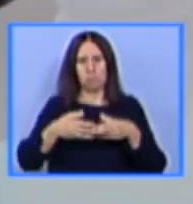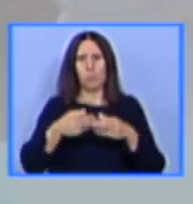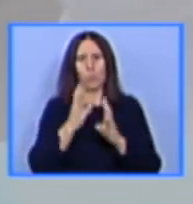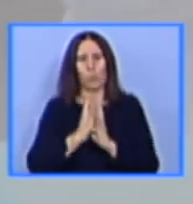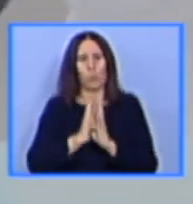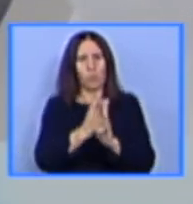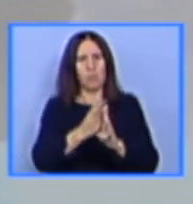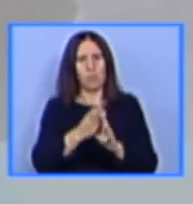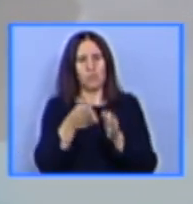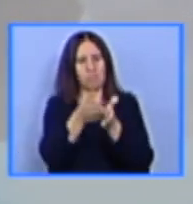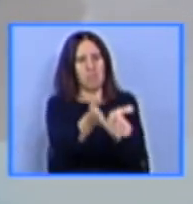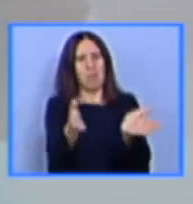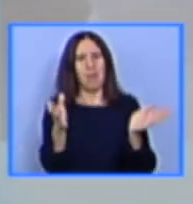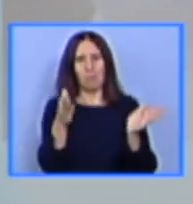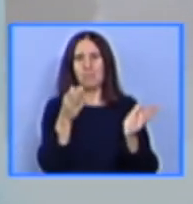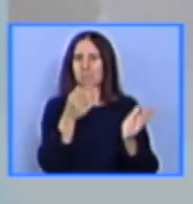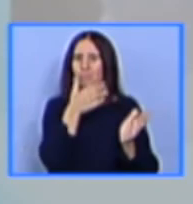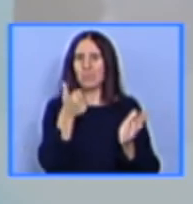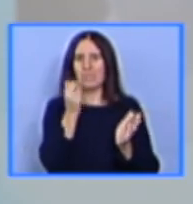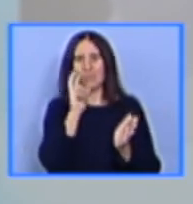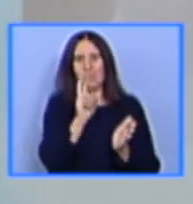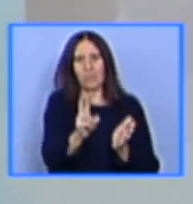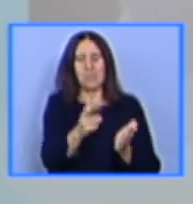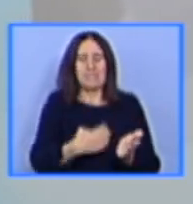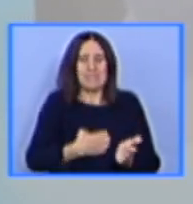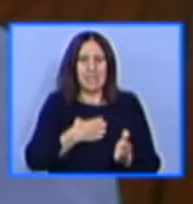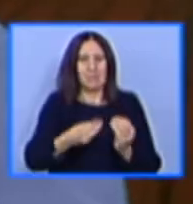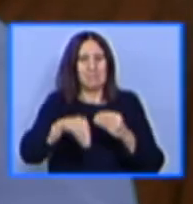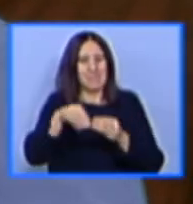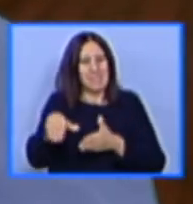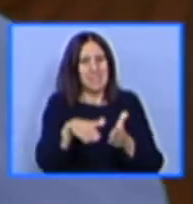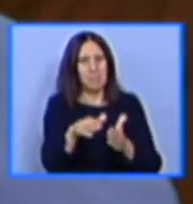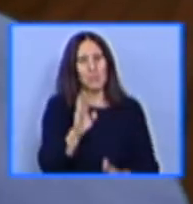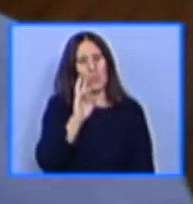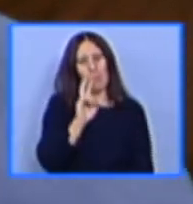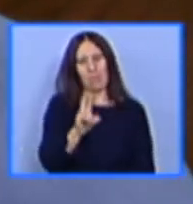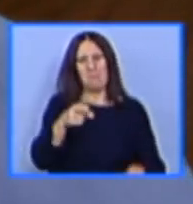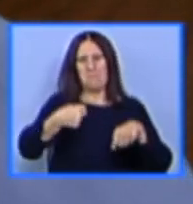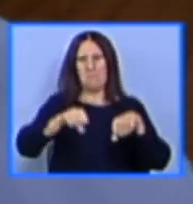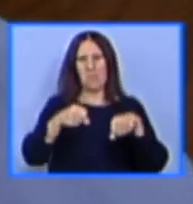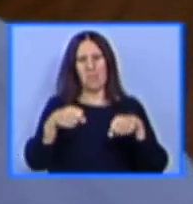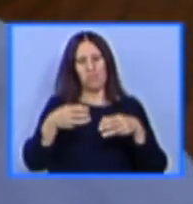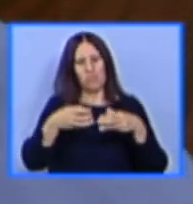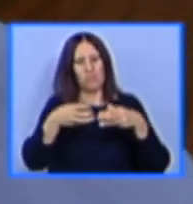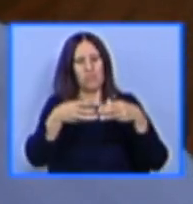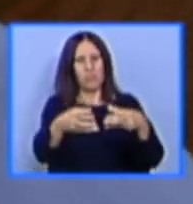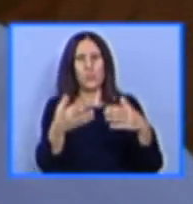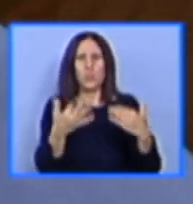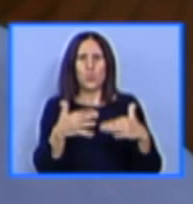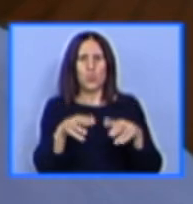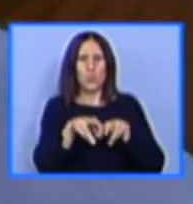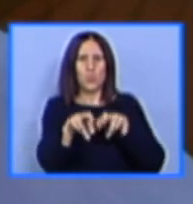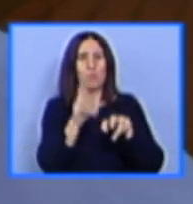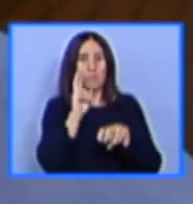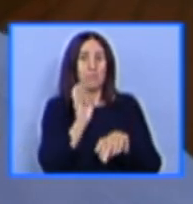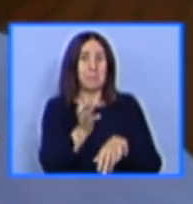uma coisa impossível e bonita de ver. Agora, independentemente de todo o outro sentido de estar na caminhada, só olhar para aqueles motares, avançar com aquelas motos é uma coisa impressionante e que vale a pena